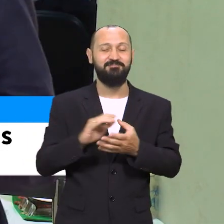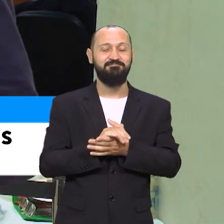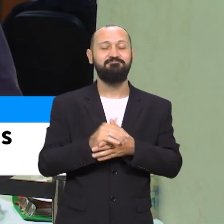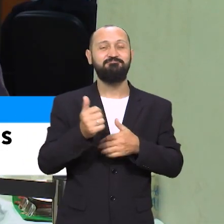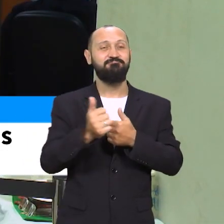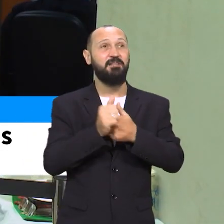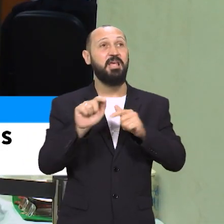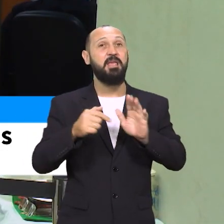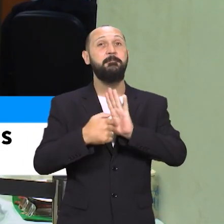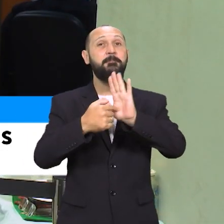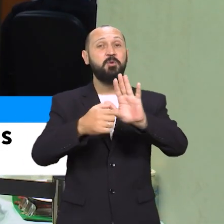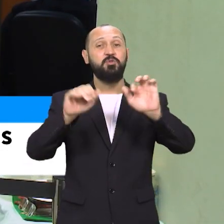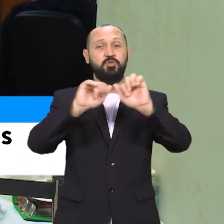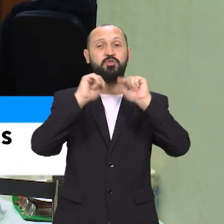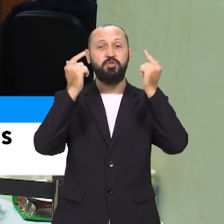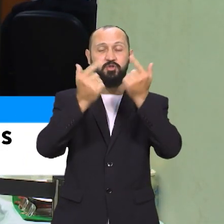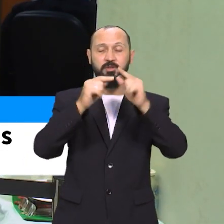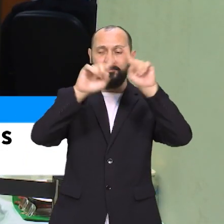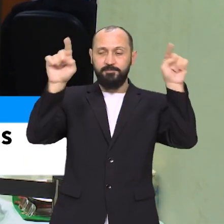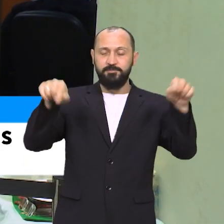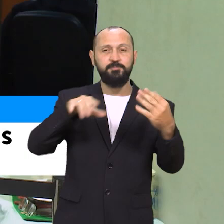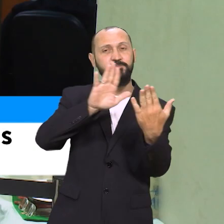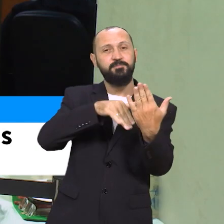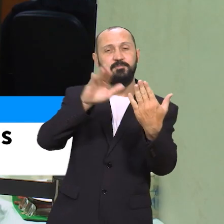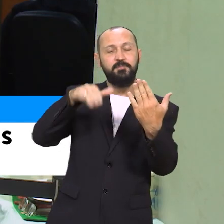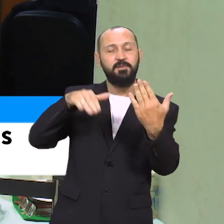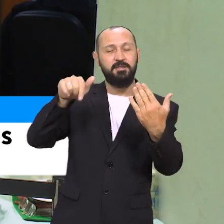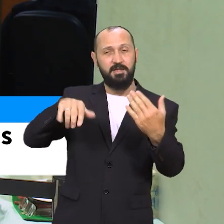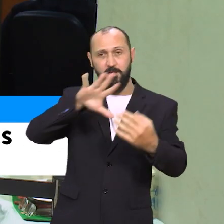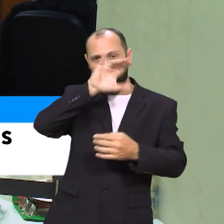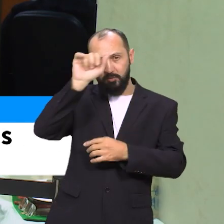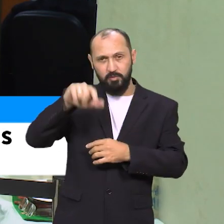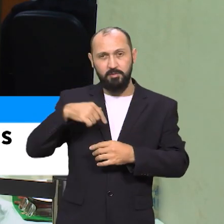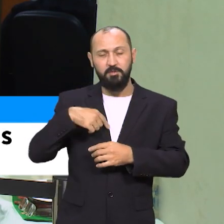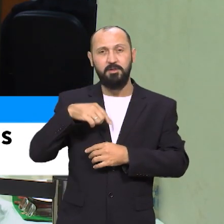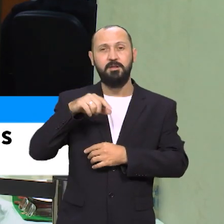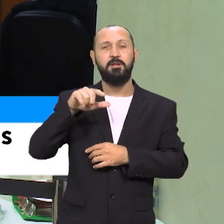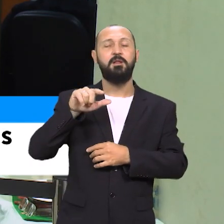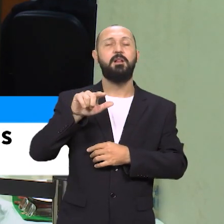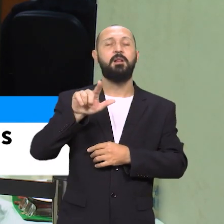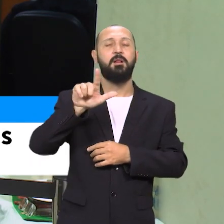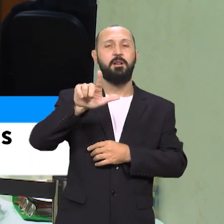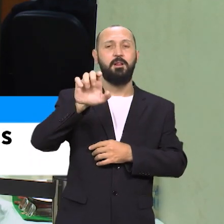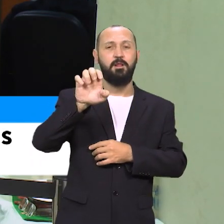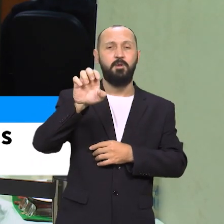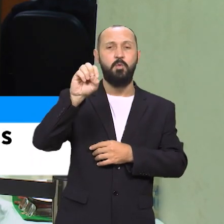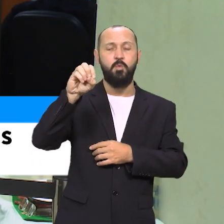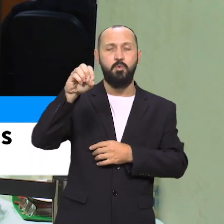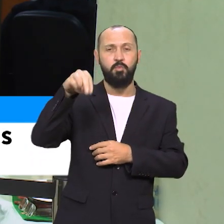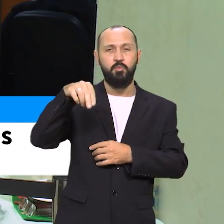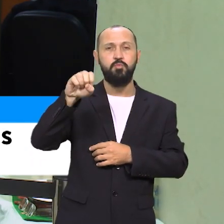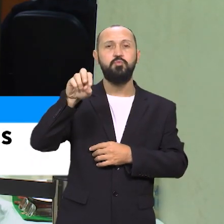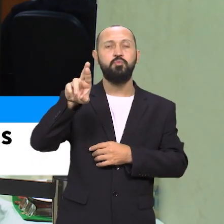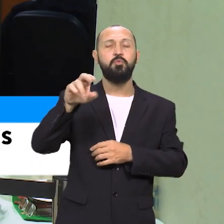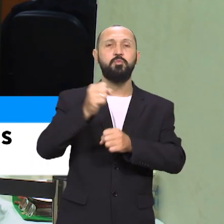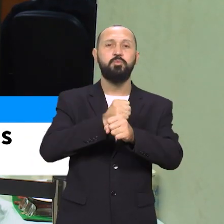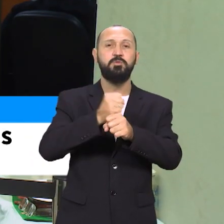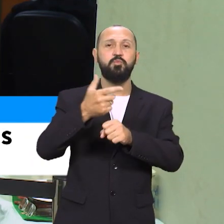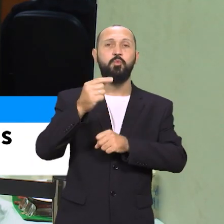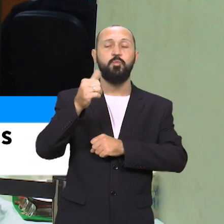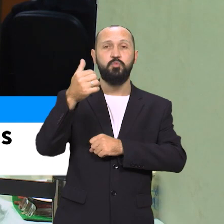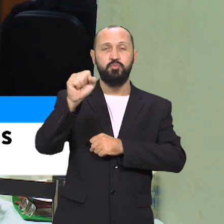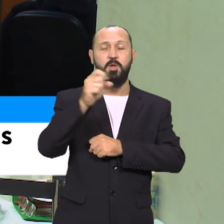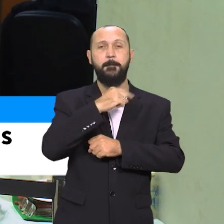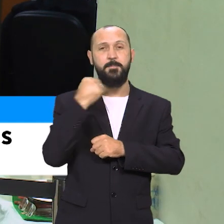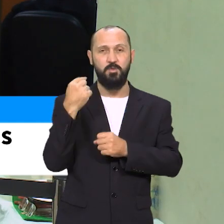exposta no saguão da Alemes, foi feita pela artista plástica sul-mato-grossense Leonor Lage, falecida em